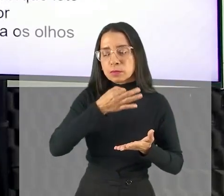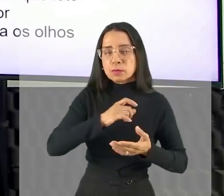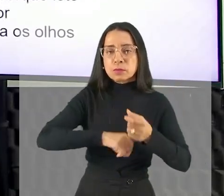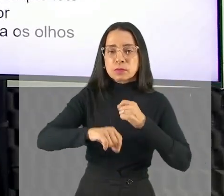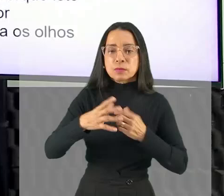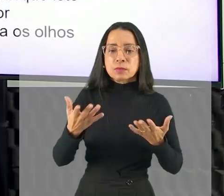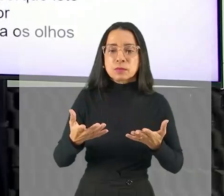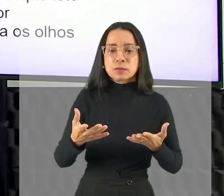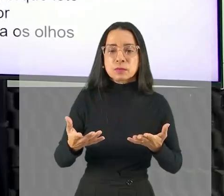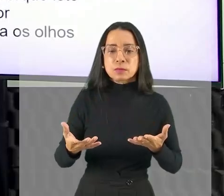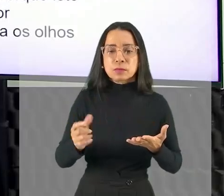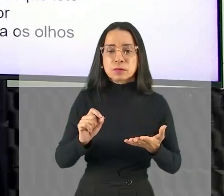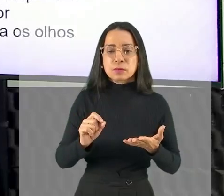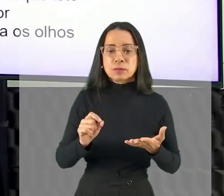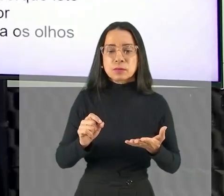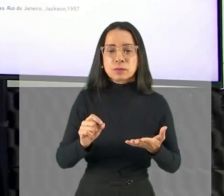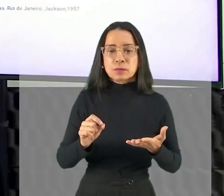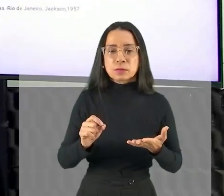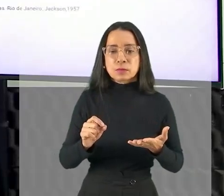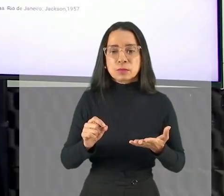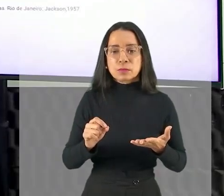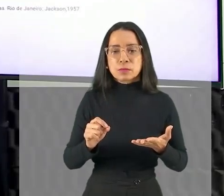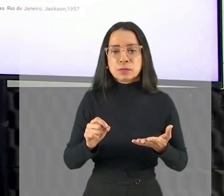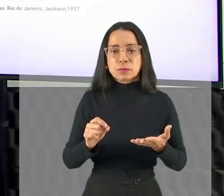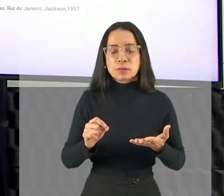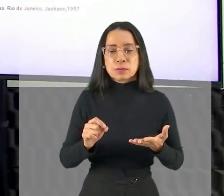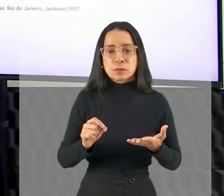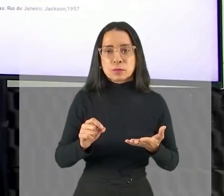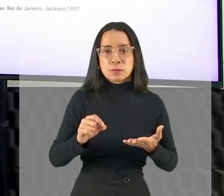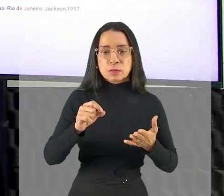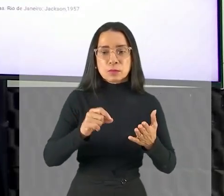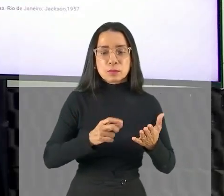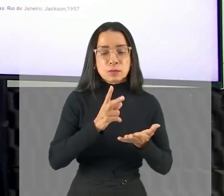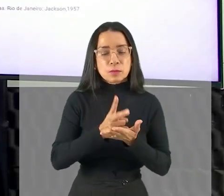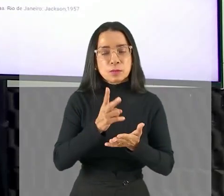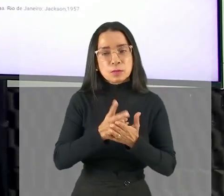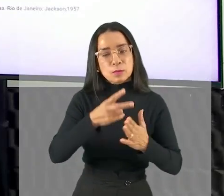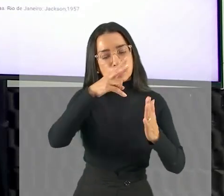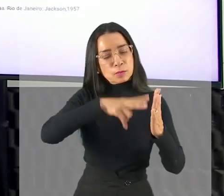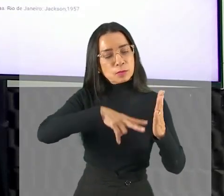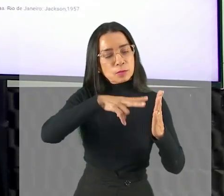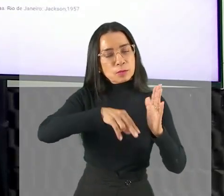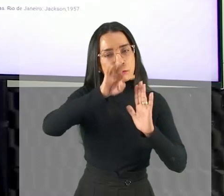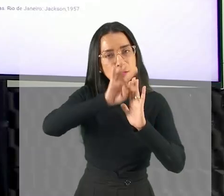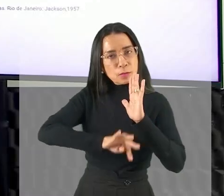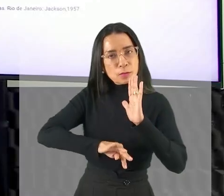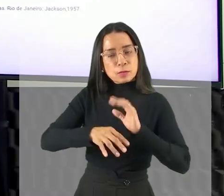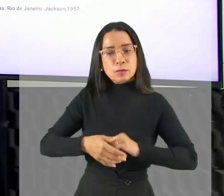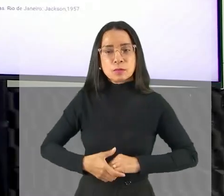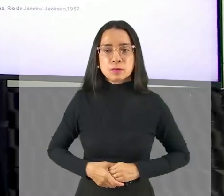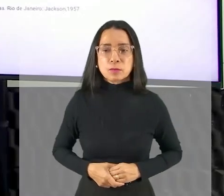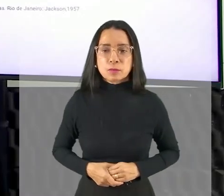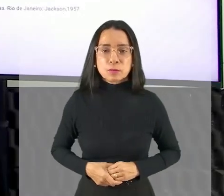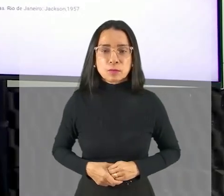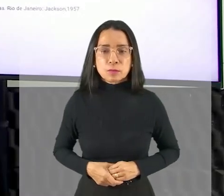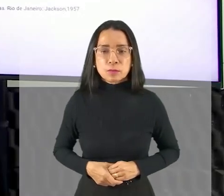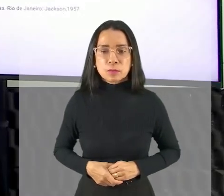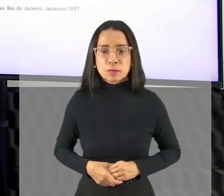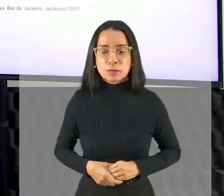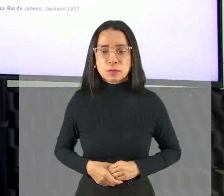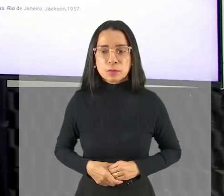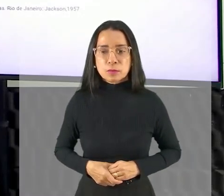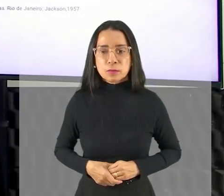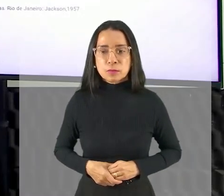às sardas e espinhas. Mas também não digo que lhe maculasse o rosto nenhuma sarda ou